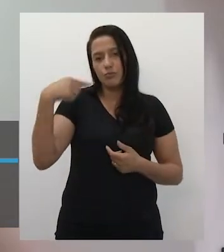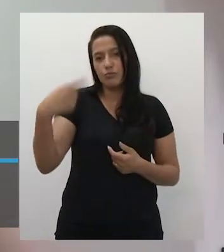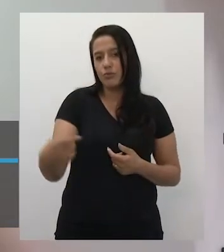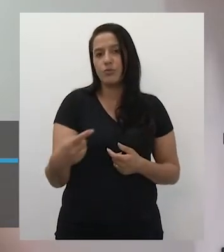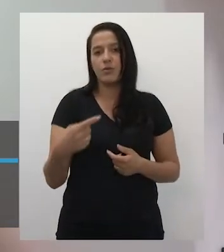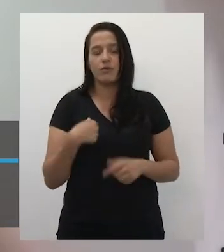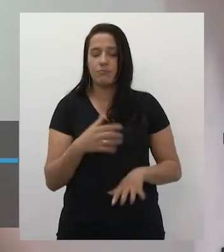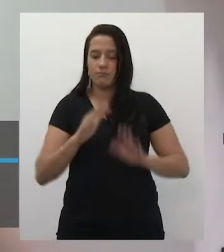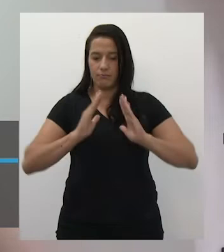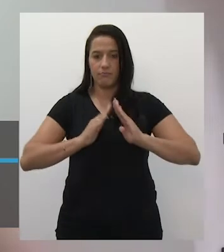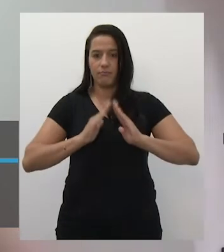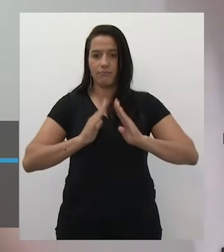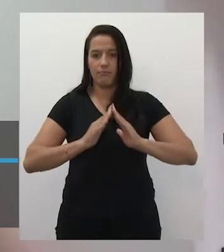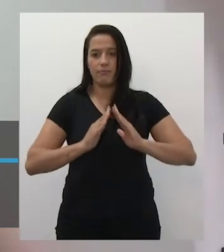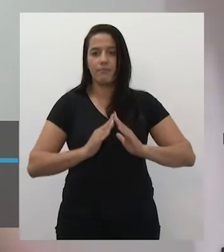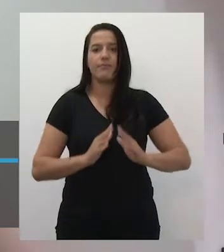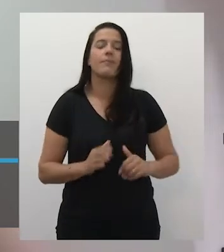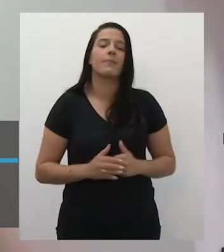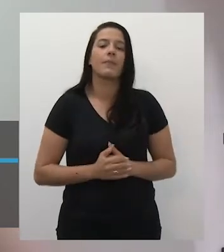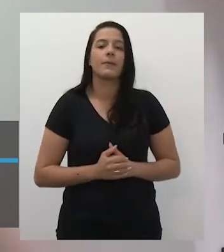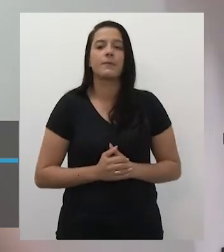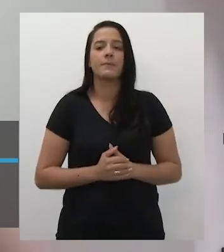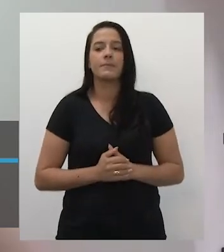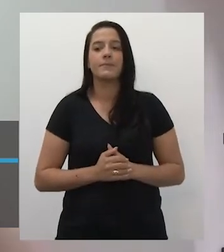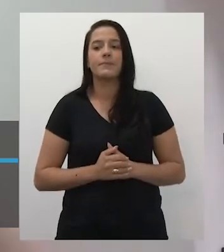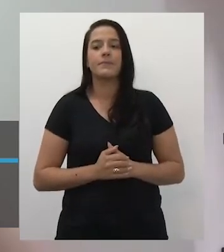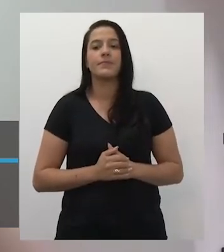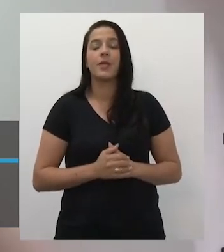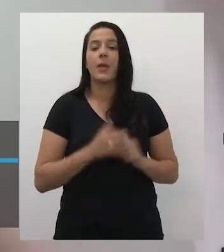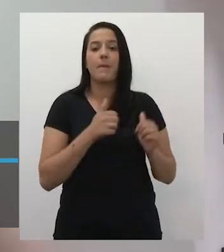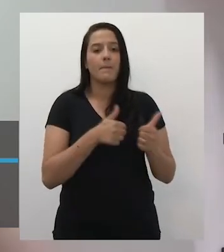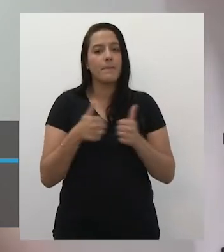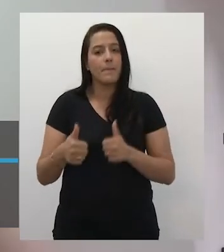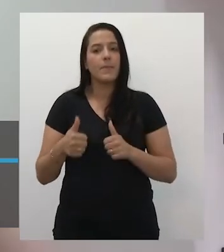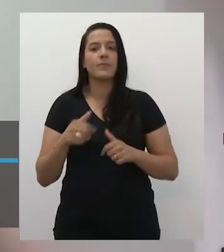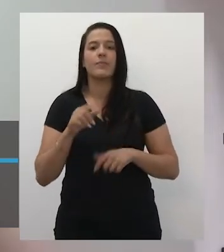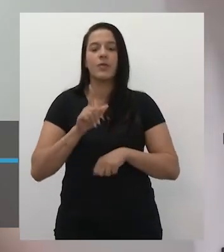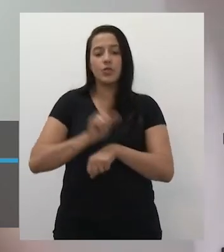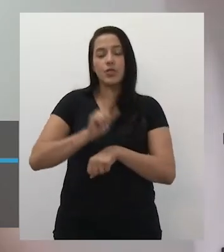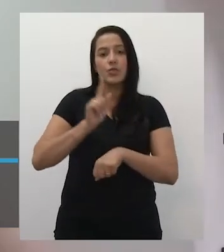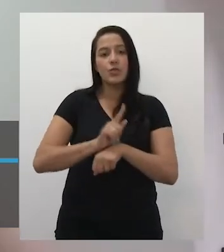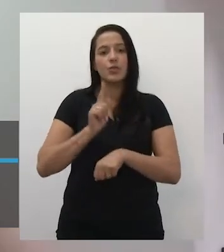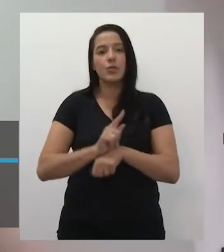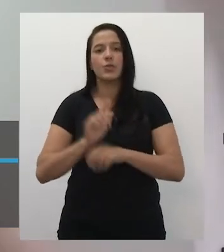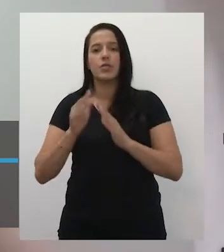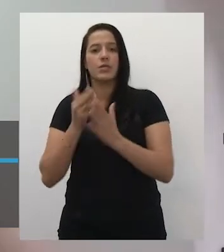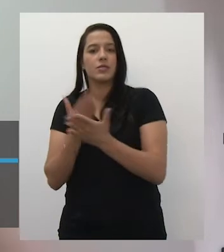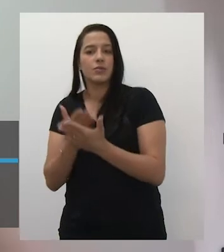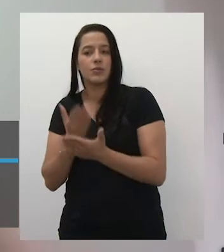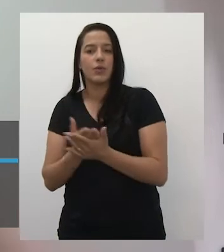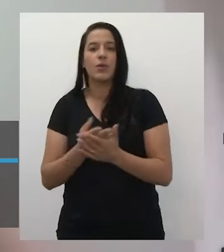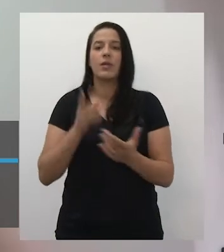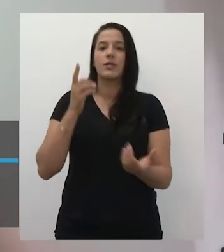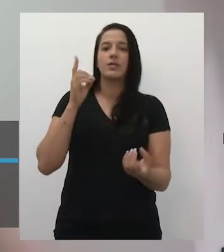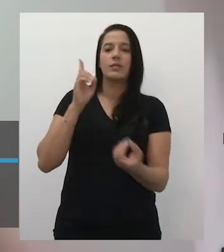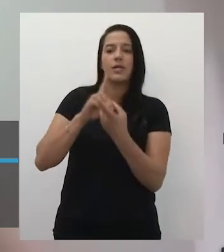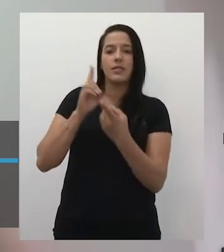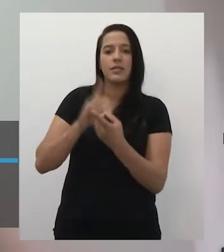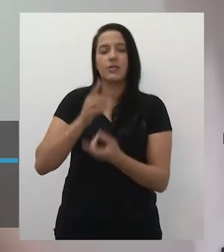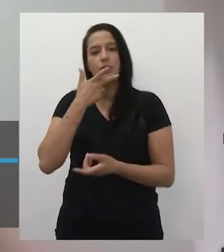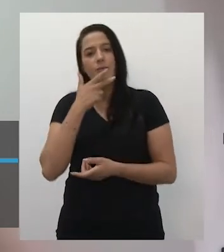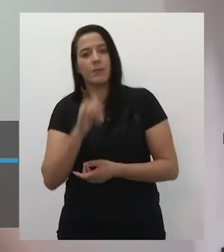relacionarmos. Quando houve a suspensão das aulas presenciais, tivemos que passar a trabalhar